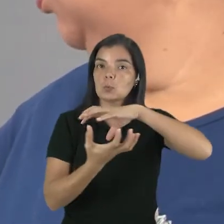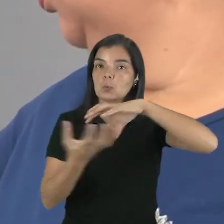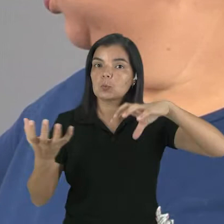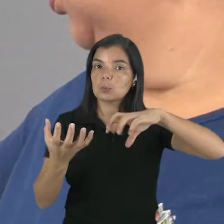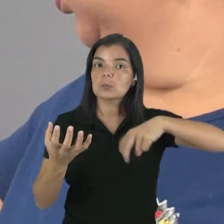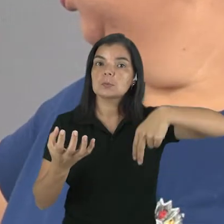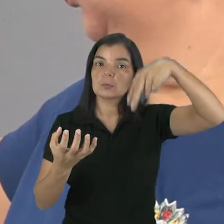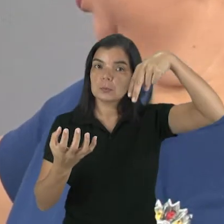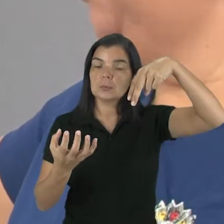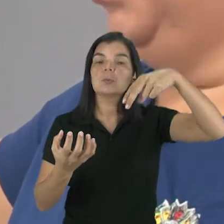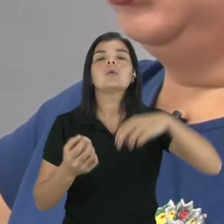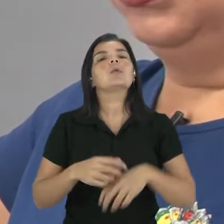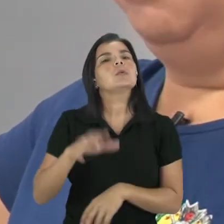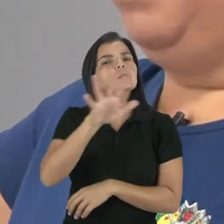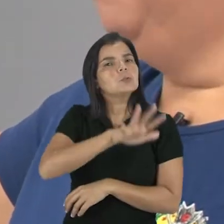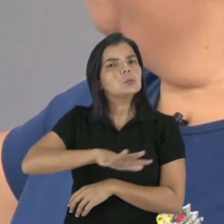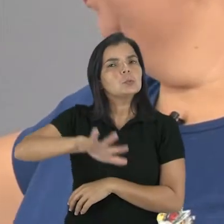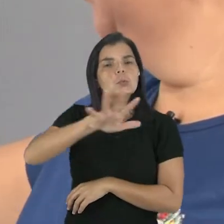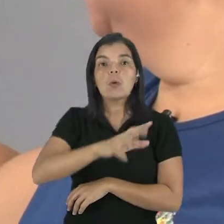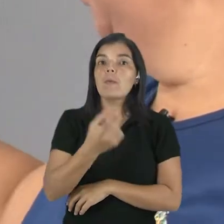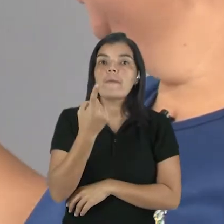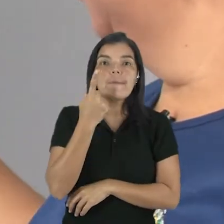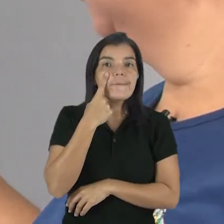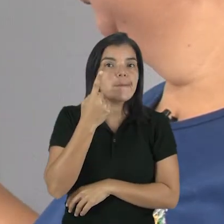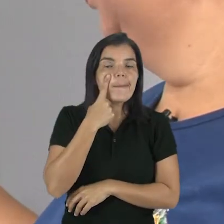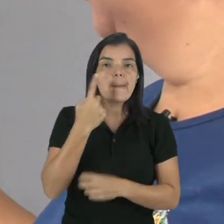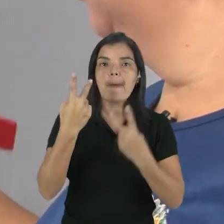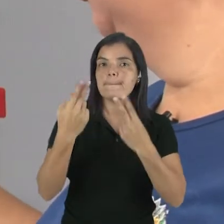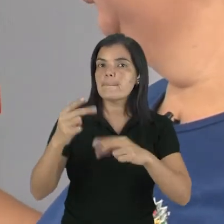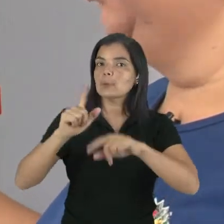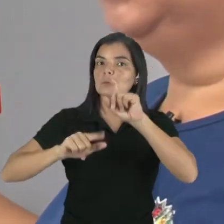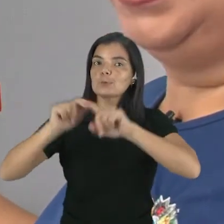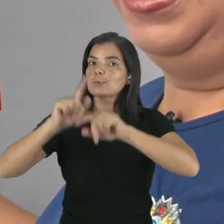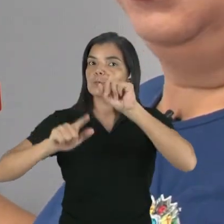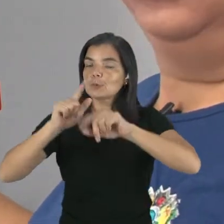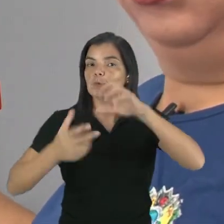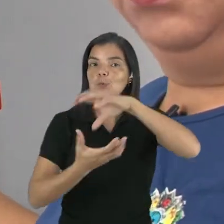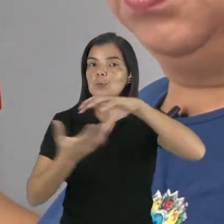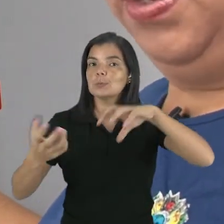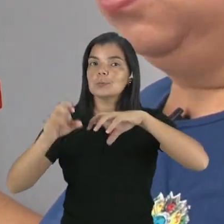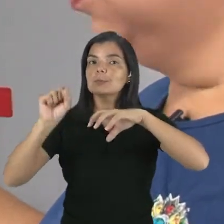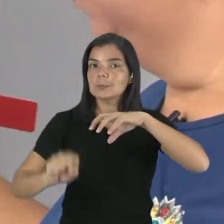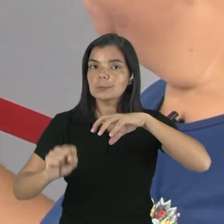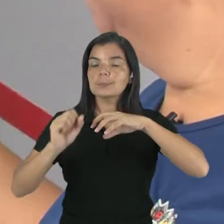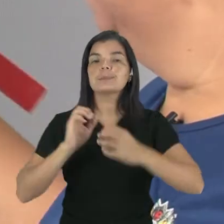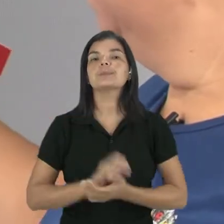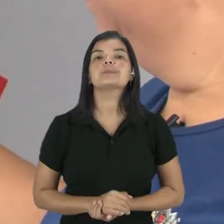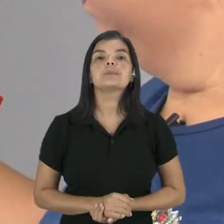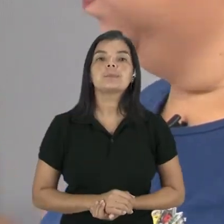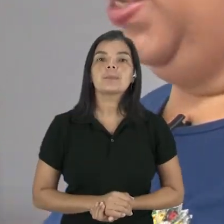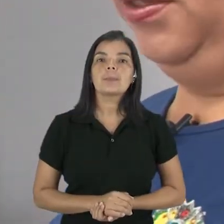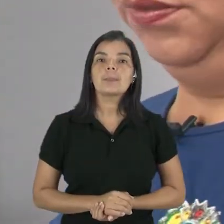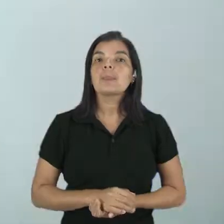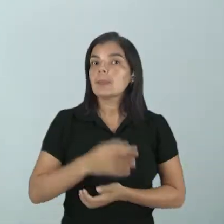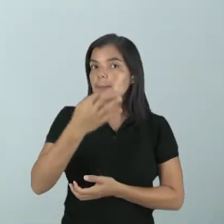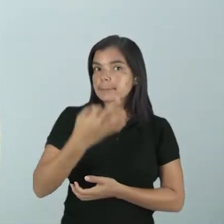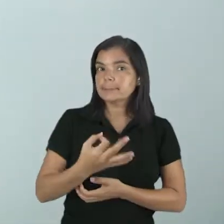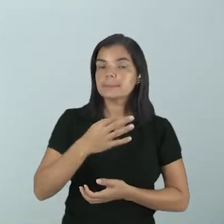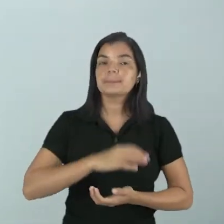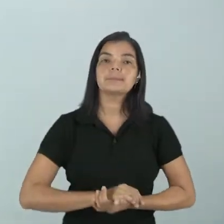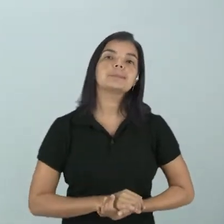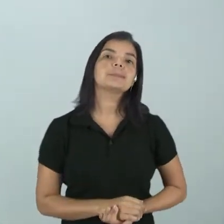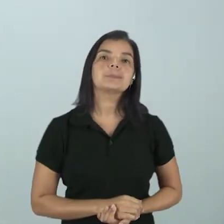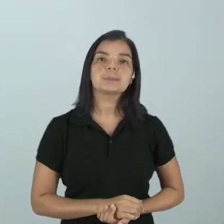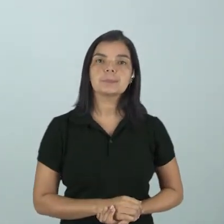hemisfério norte, geralmente não vai ver as mesmas constelações de quem está no hemisfério sul, certo?